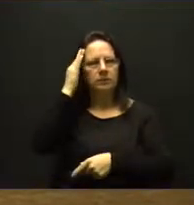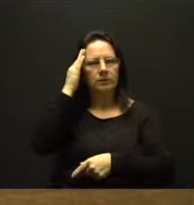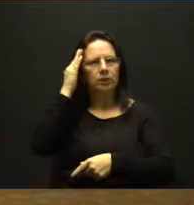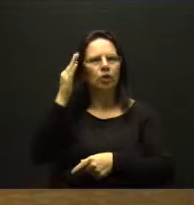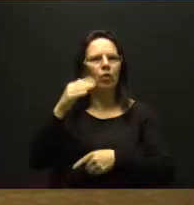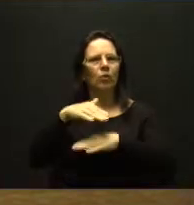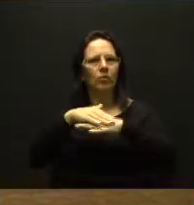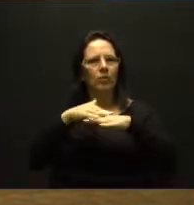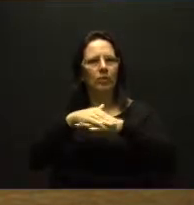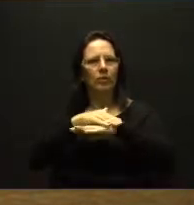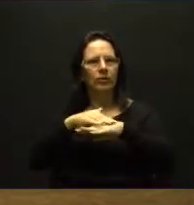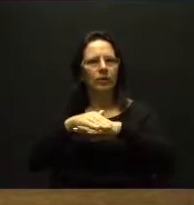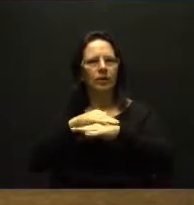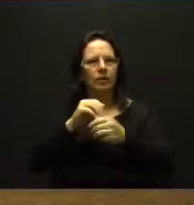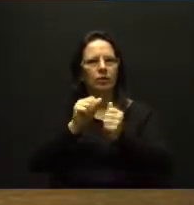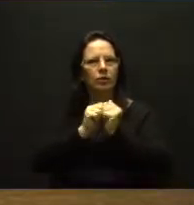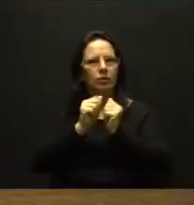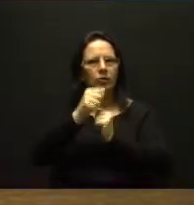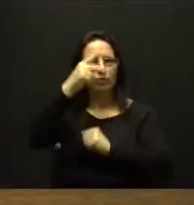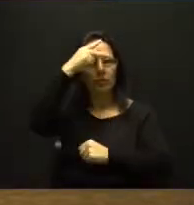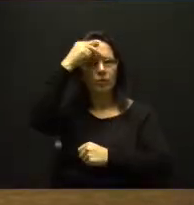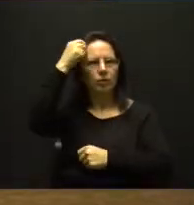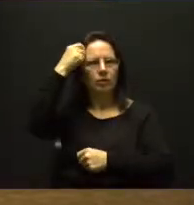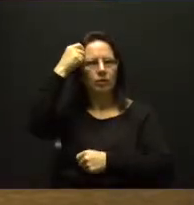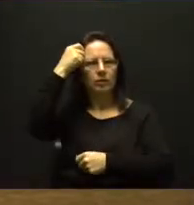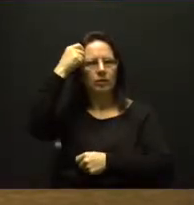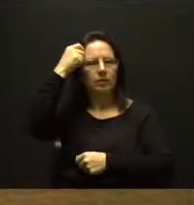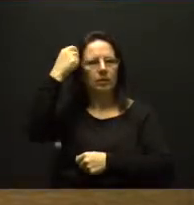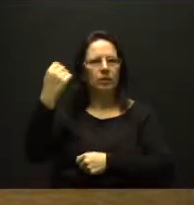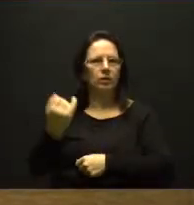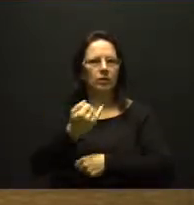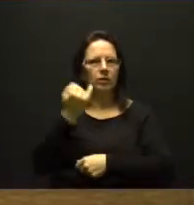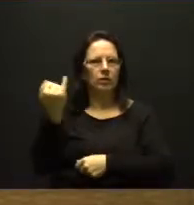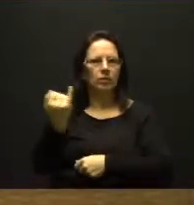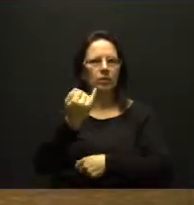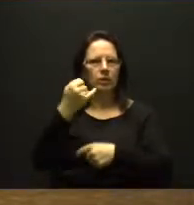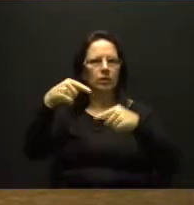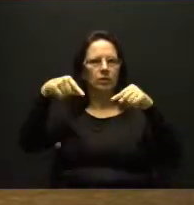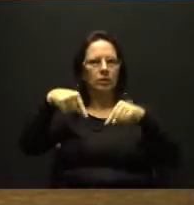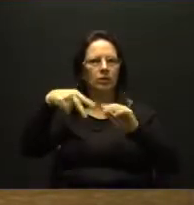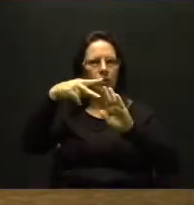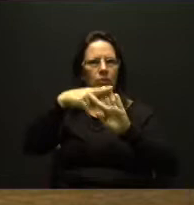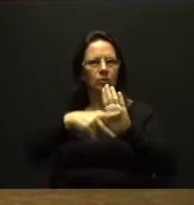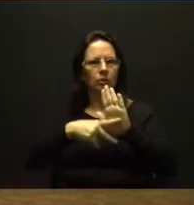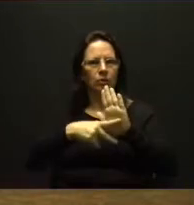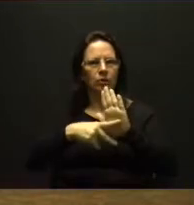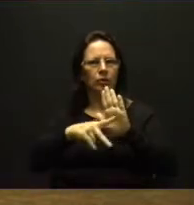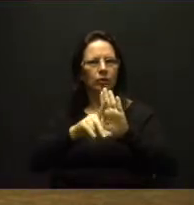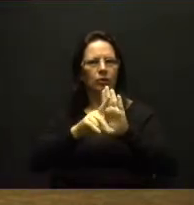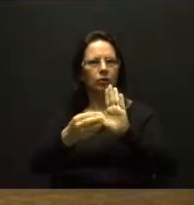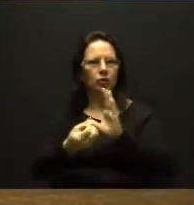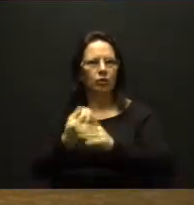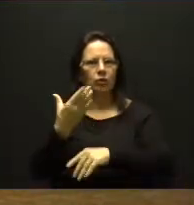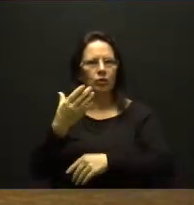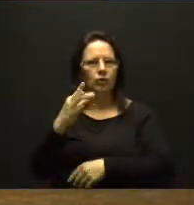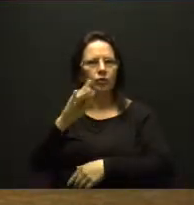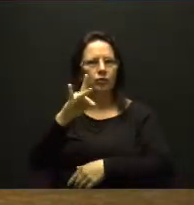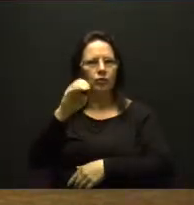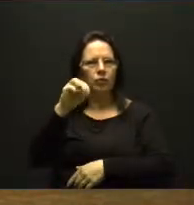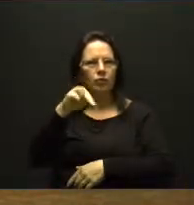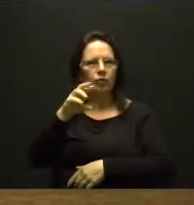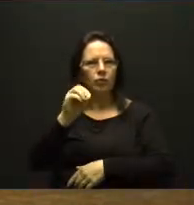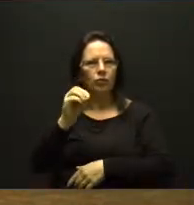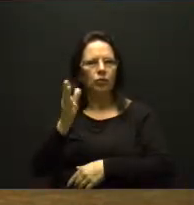com o prefeito ele reconheceu a importância e da etapa ave também pra cá um projeto de criação do fundo municipal e do corpo de